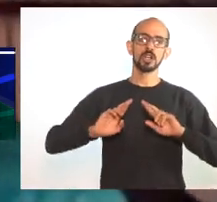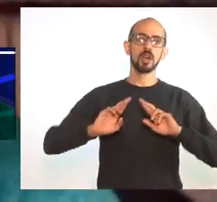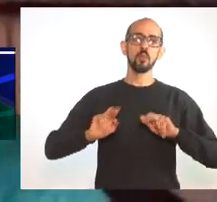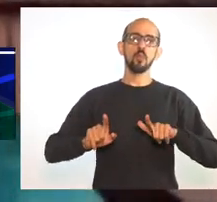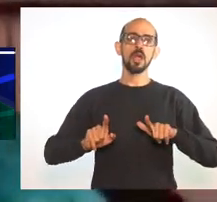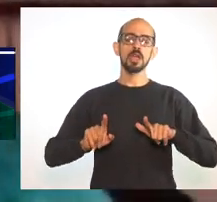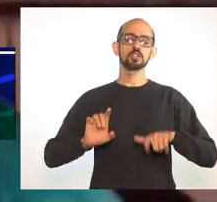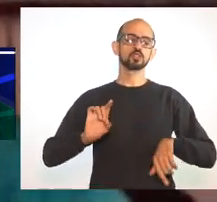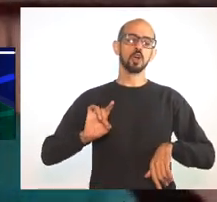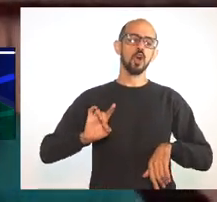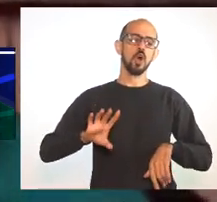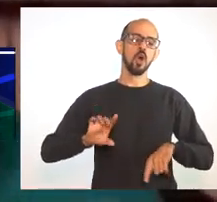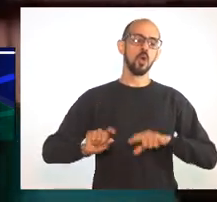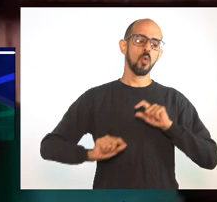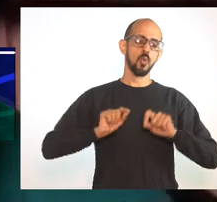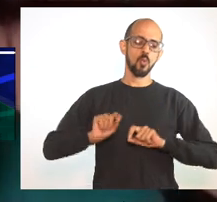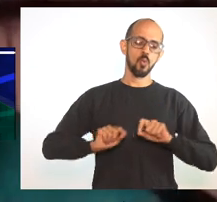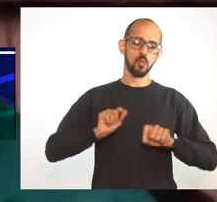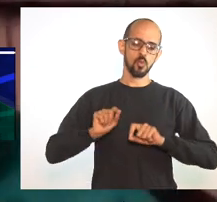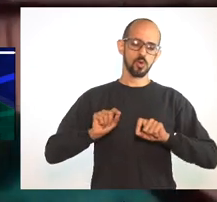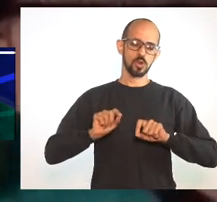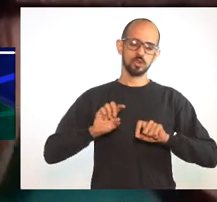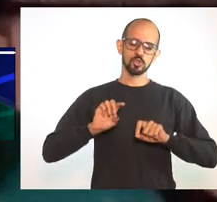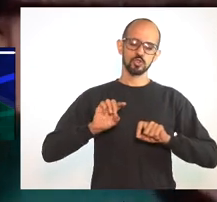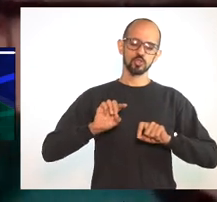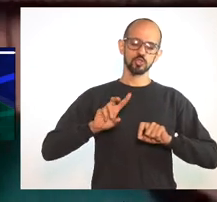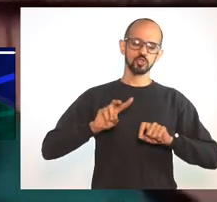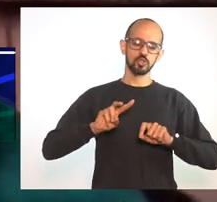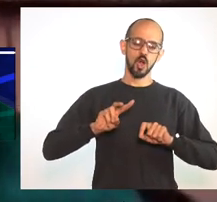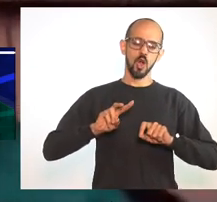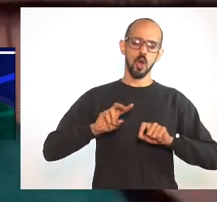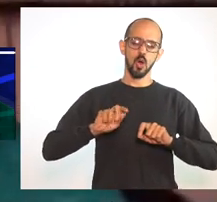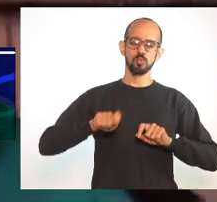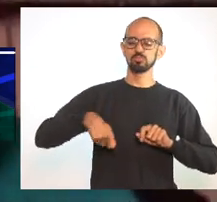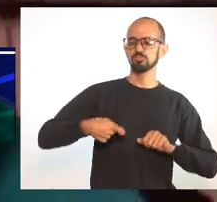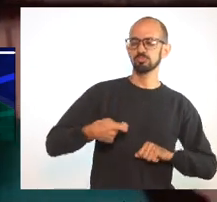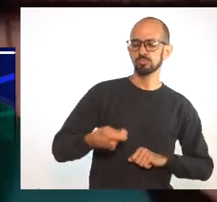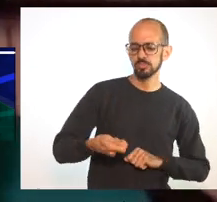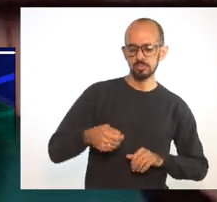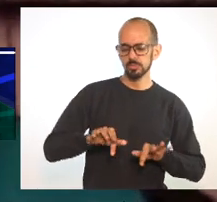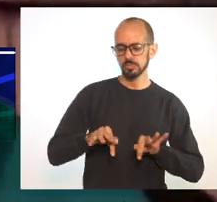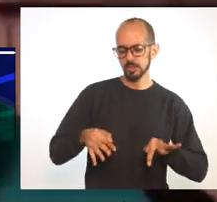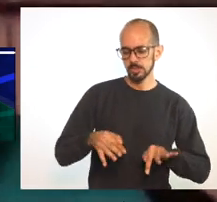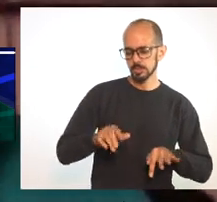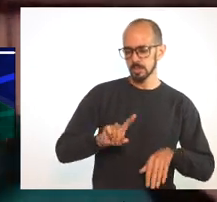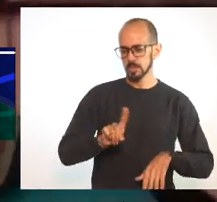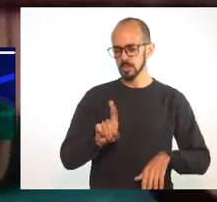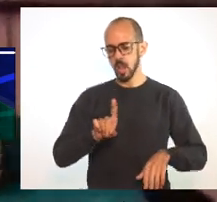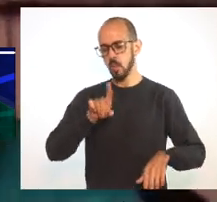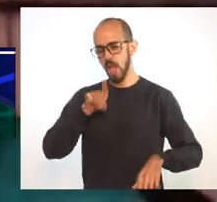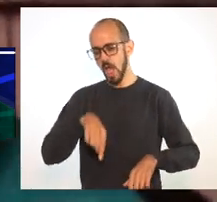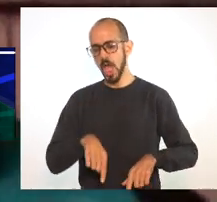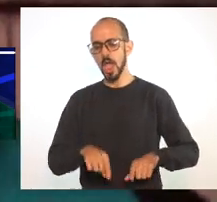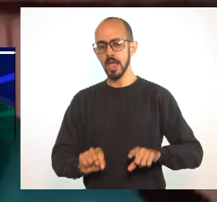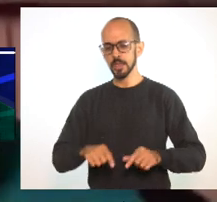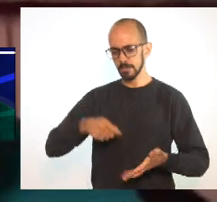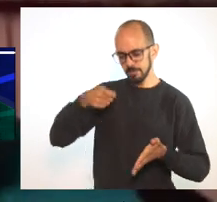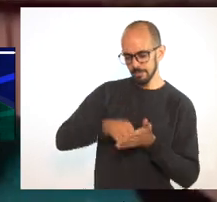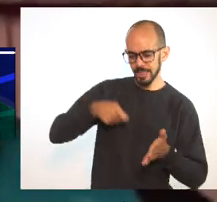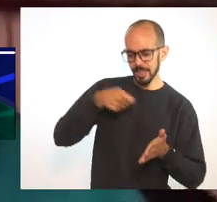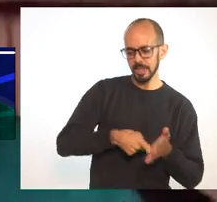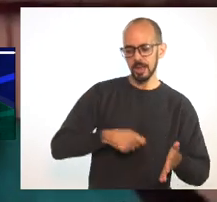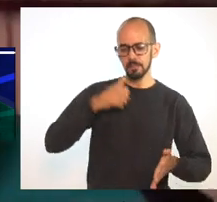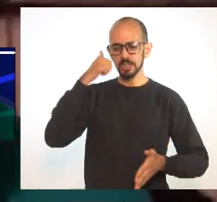uma forma simbólica, mas que a gente cada vez mais possa batalhar para que mulheres ocupem